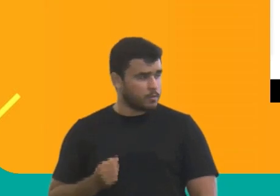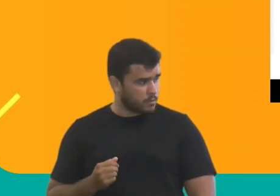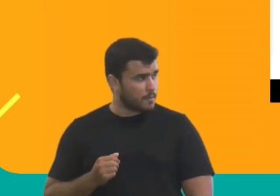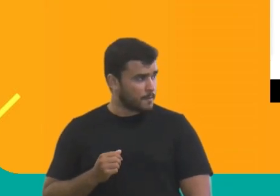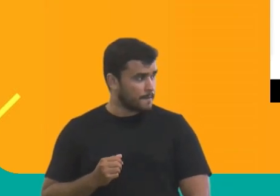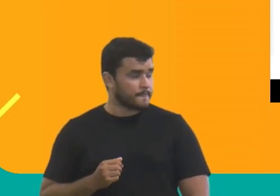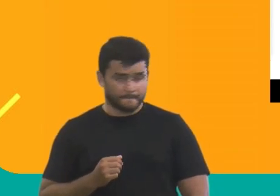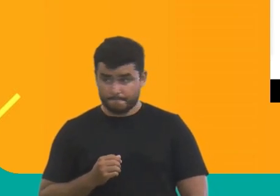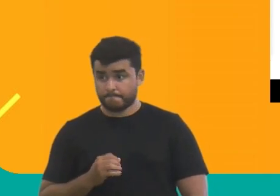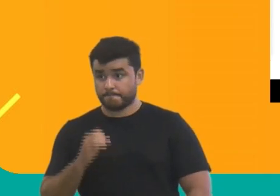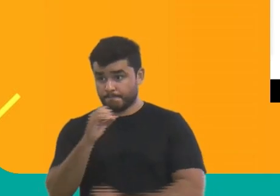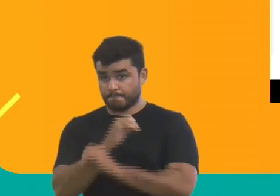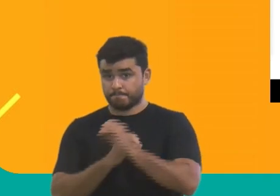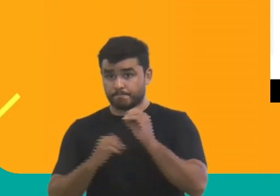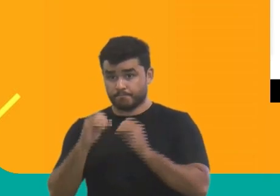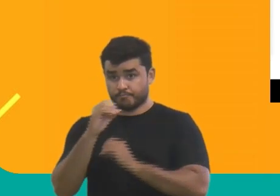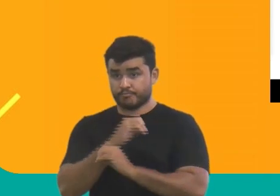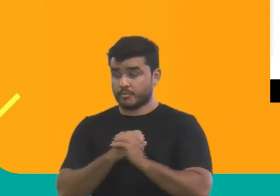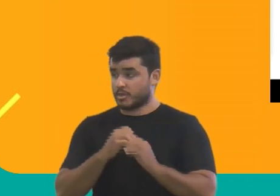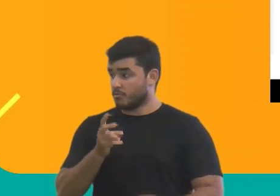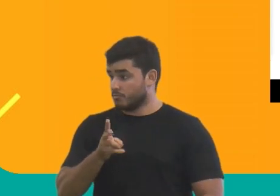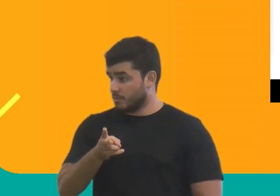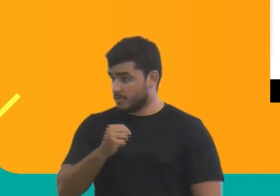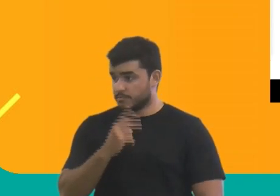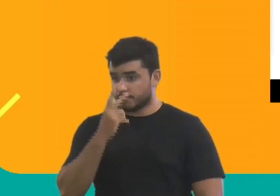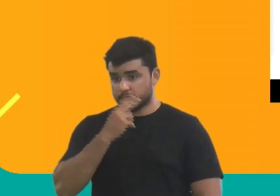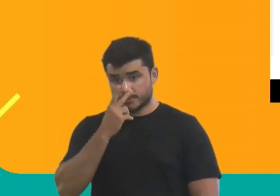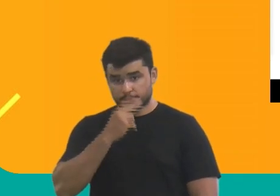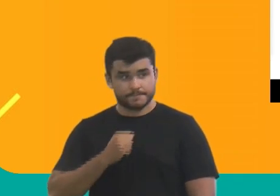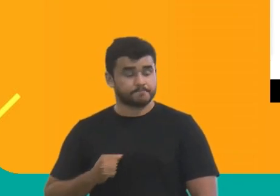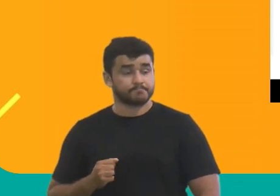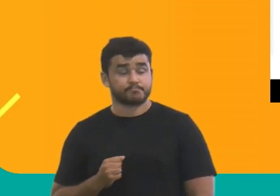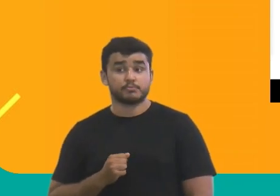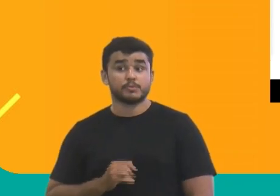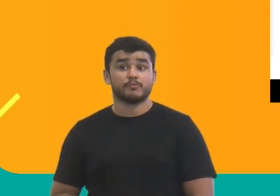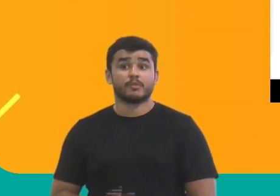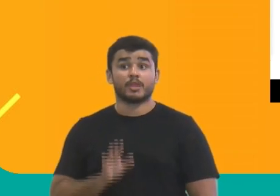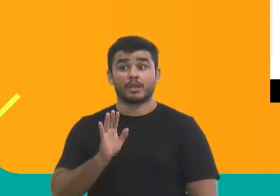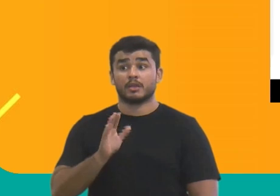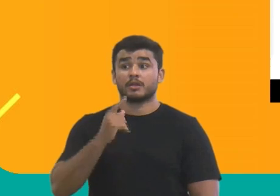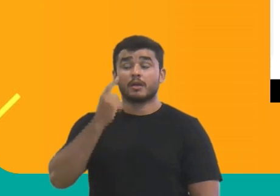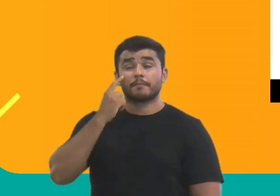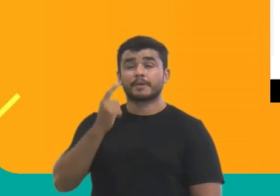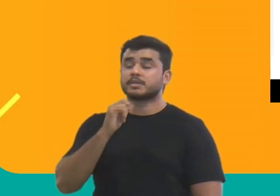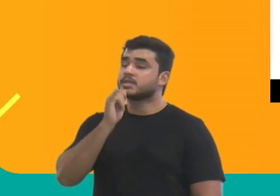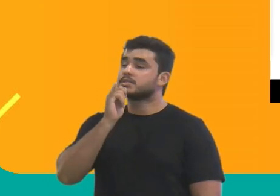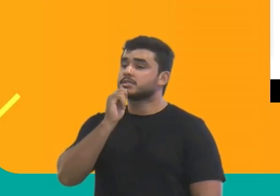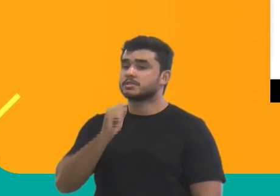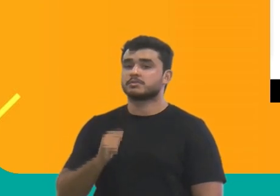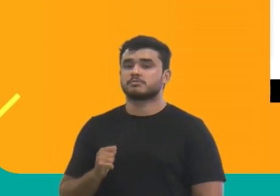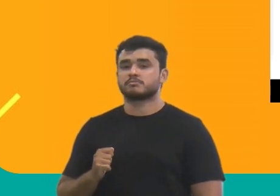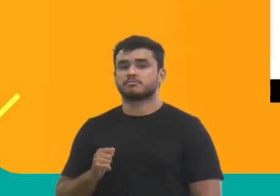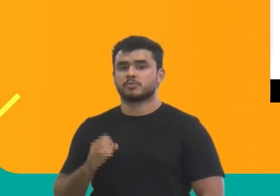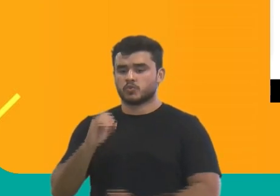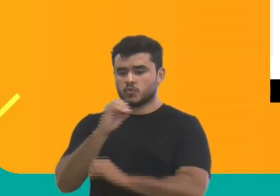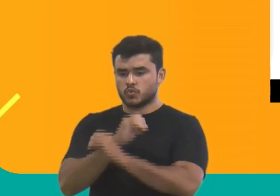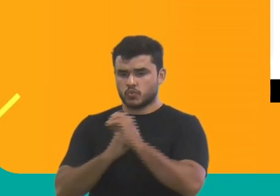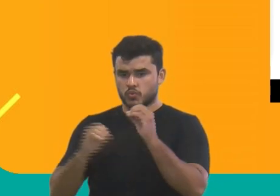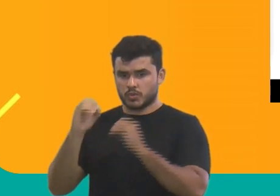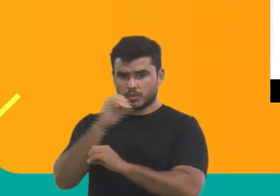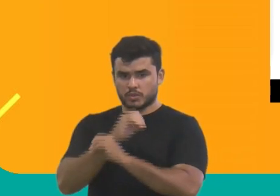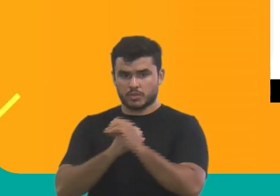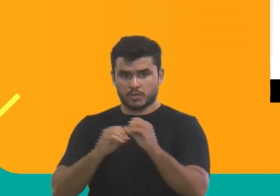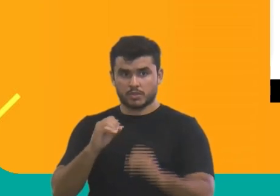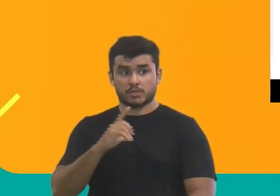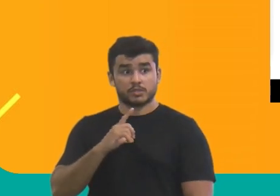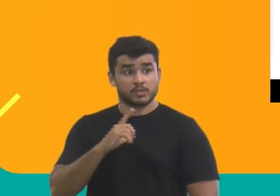sai, tá? A porta está em equilíbrio. Mas quando eu chego, por exemplo, no ambiente em que